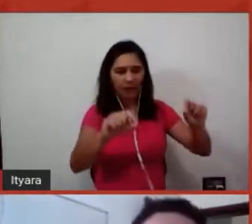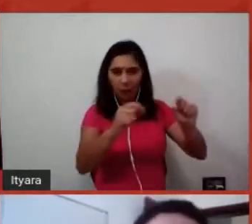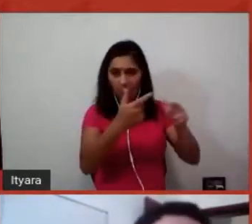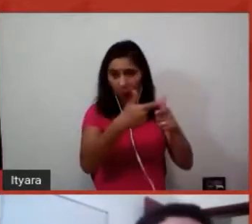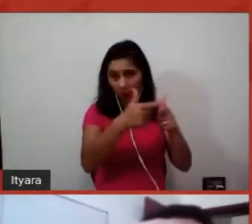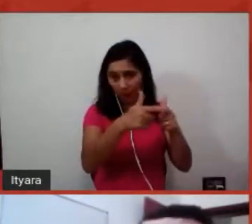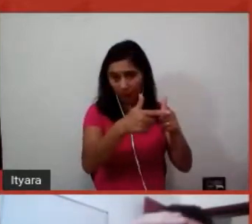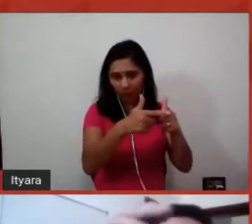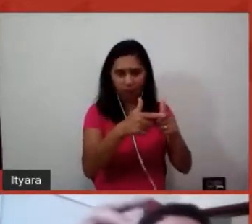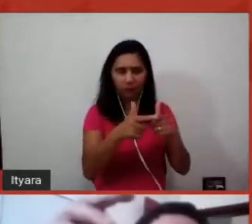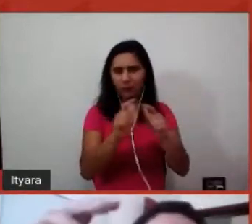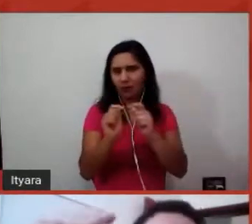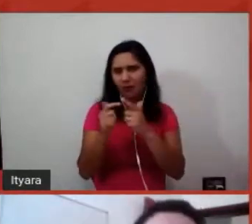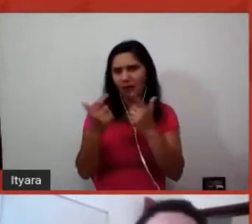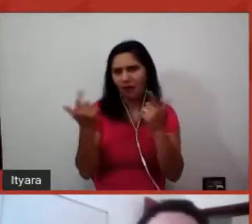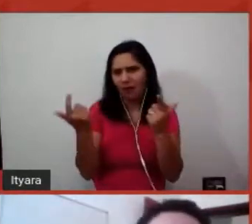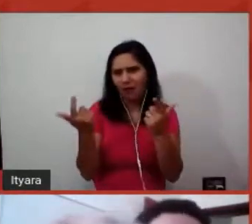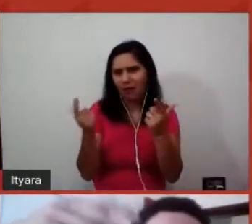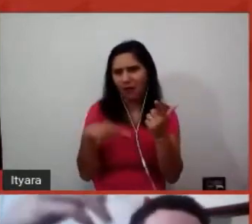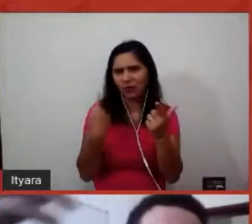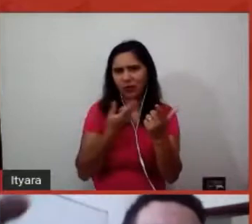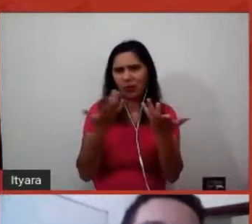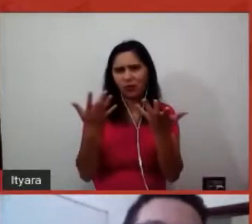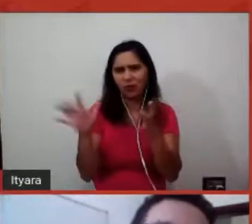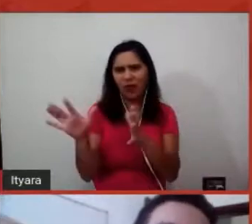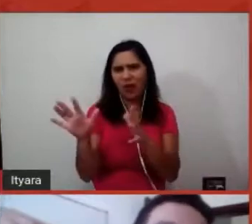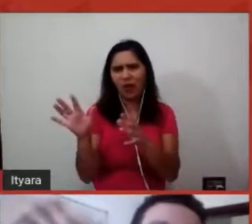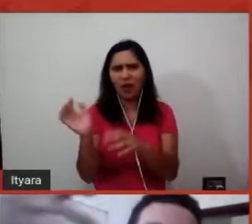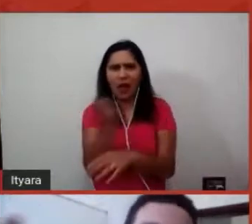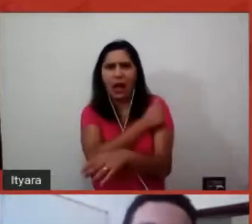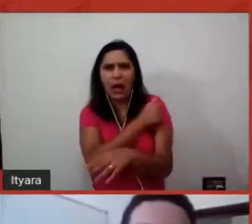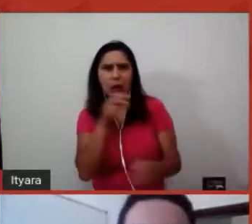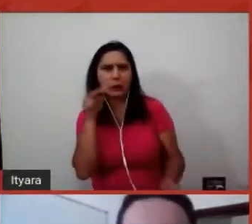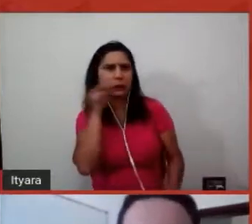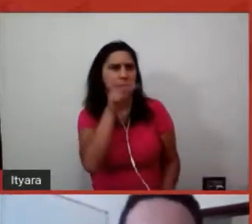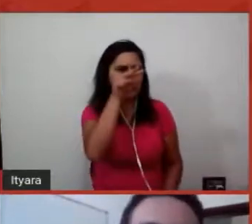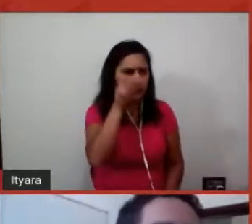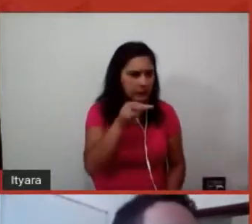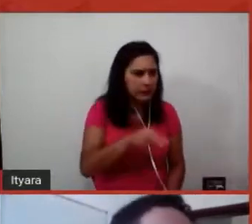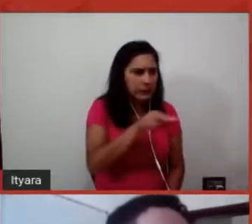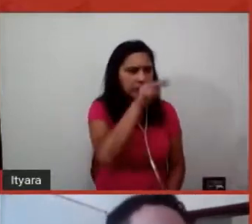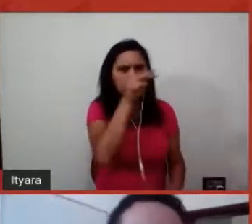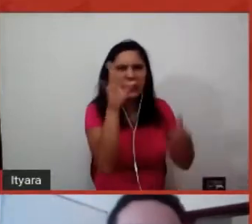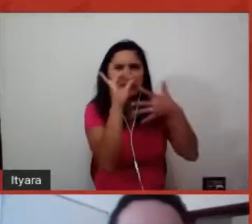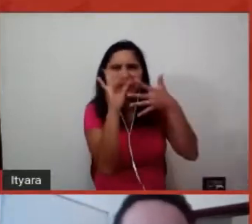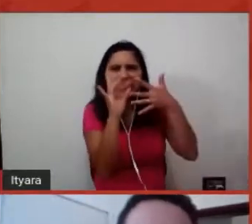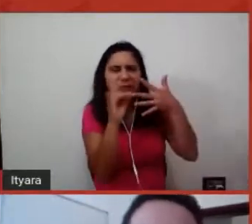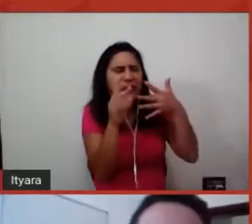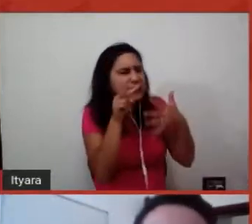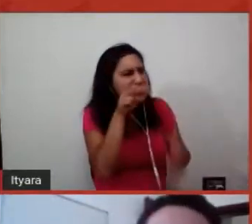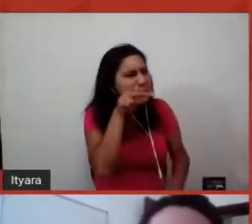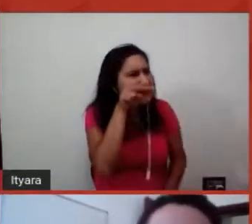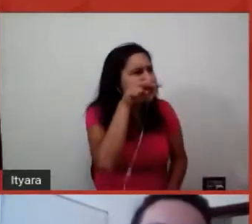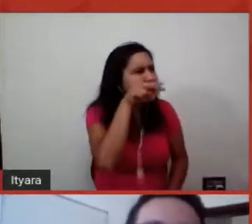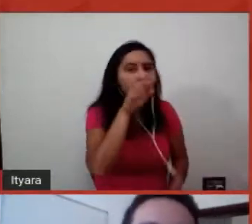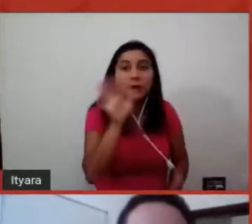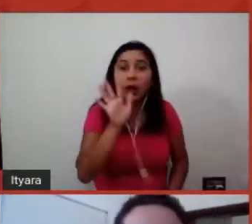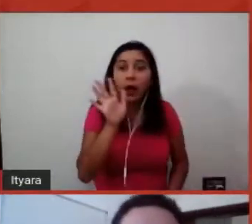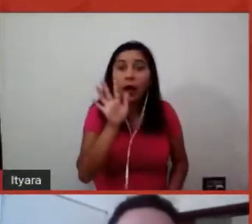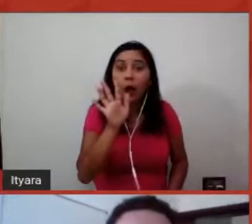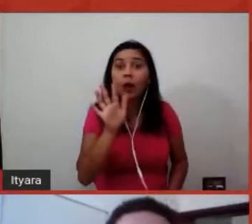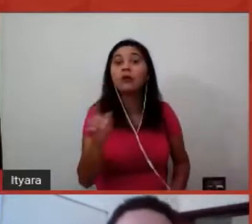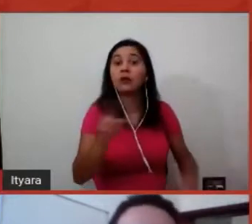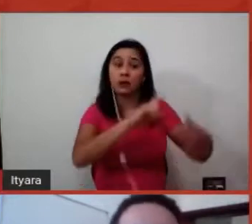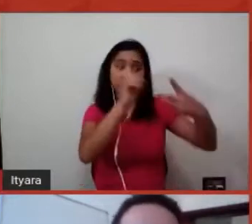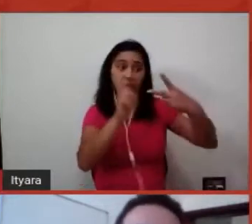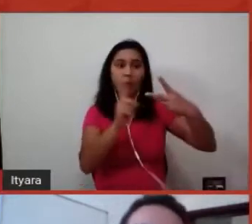E claro que a gente não quer que os alunos se debrucem, nossos estudantes se debrucem por todos os detalhes, né? Então, esse segundo passo é o tal da filtragem,